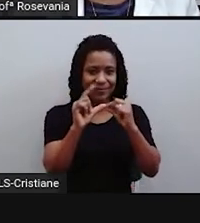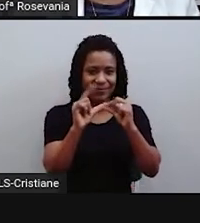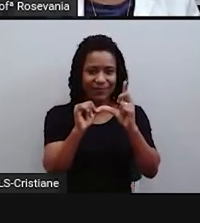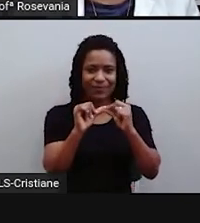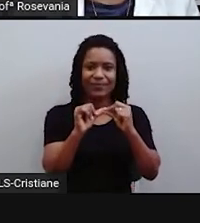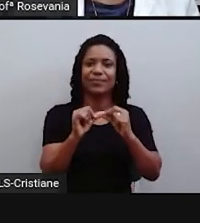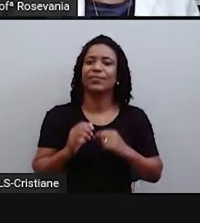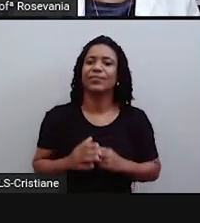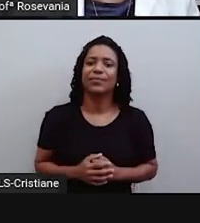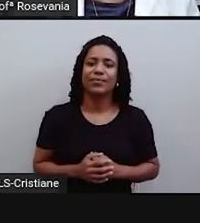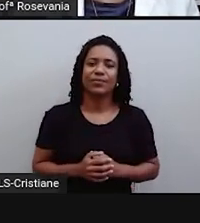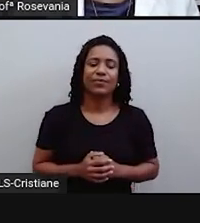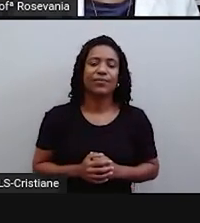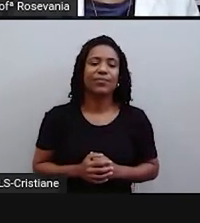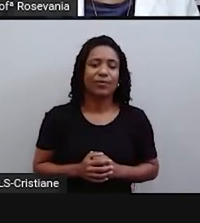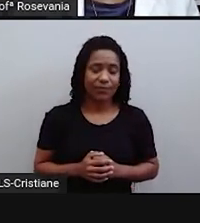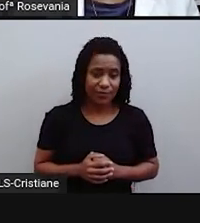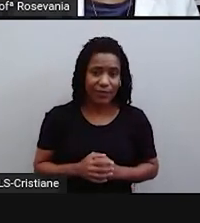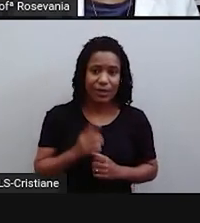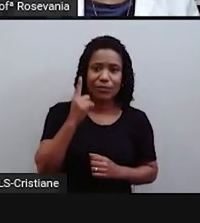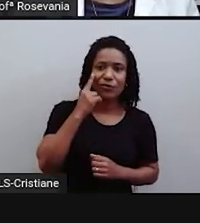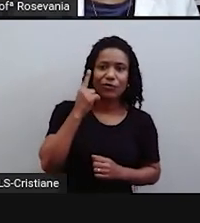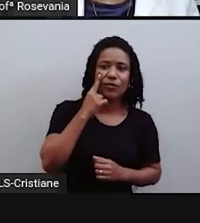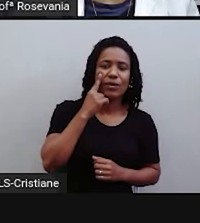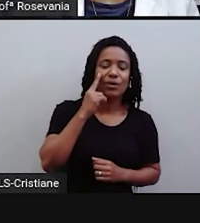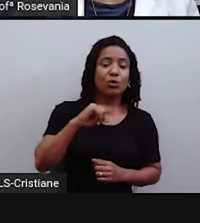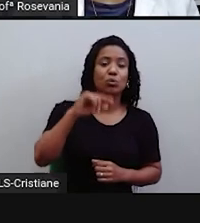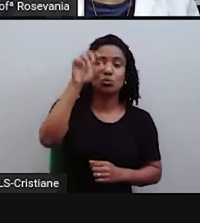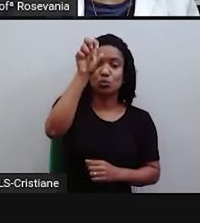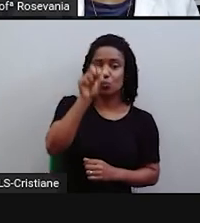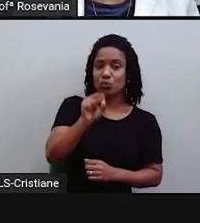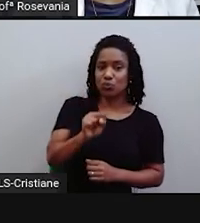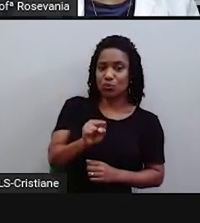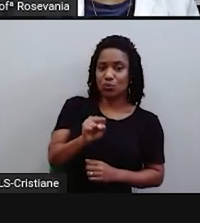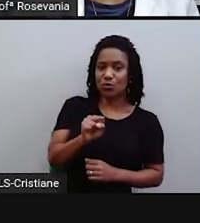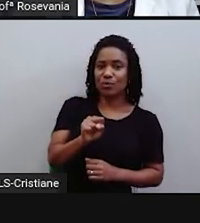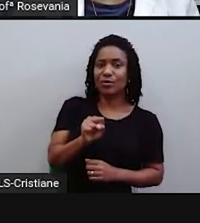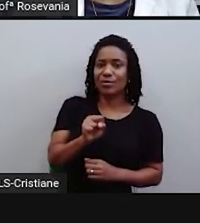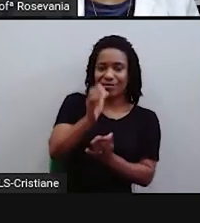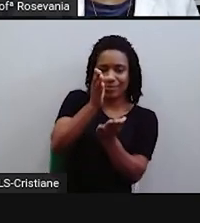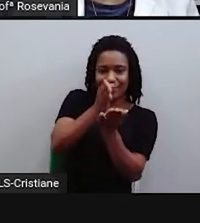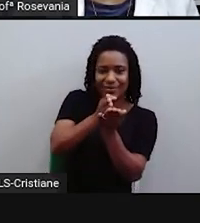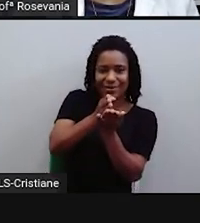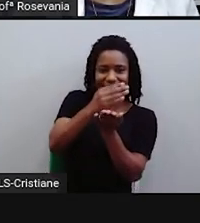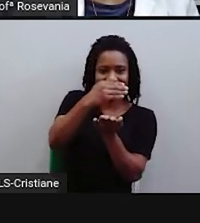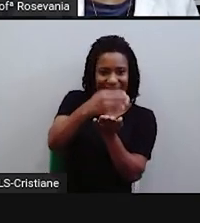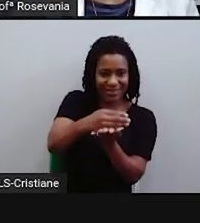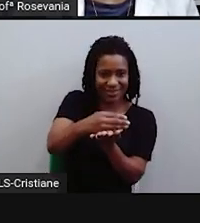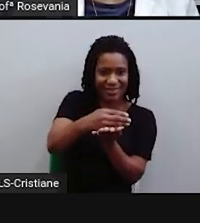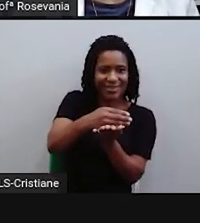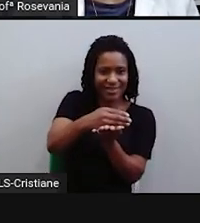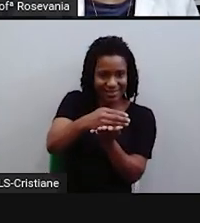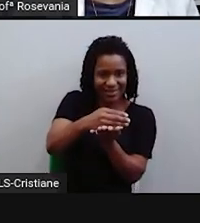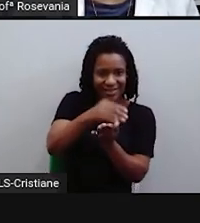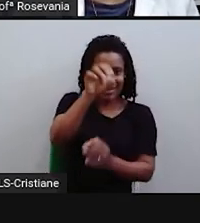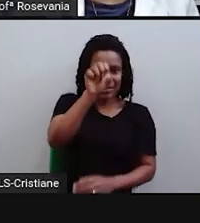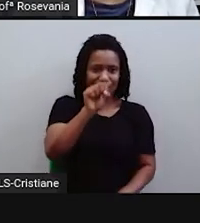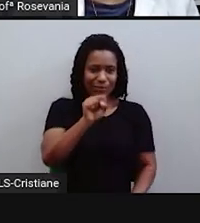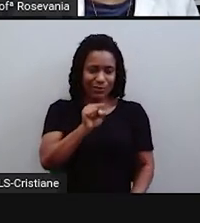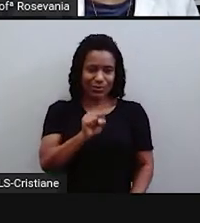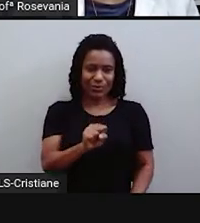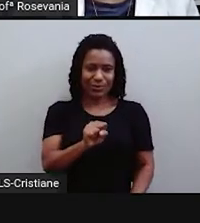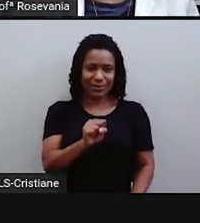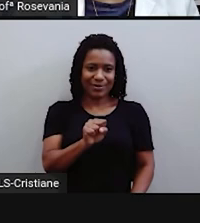no caso da gente, de onde está o sul. Então, eu venho quatro partes e meias, e aí eu acho